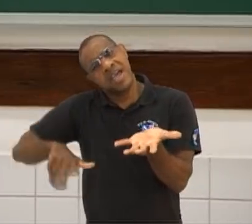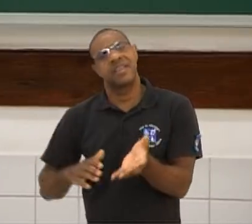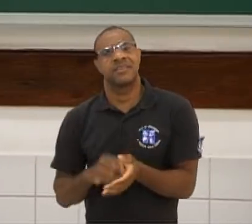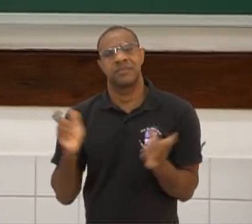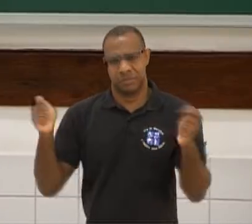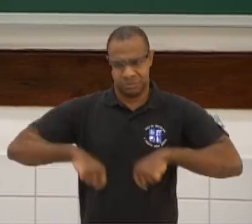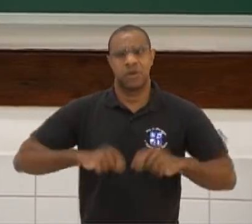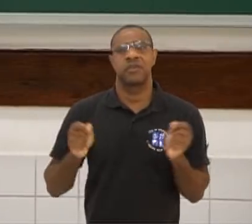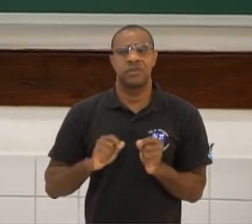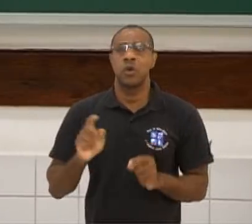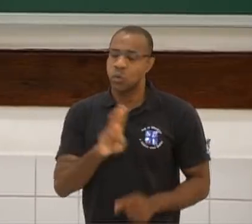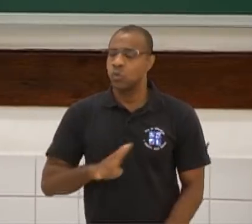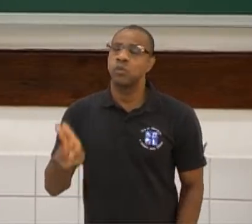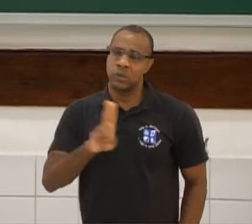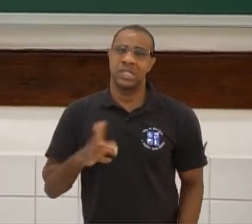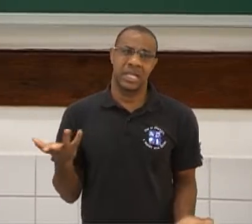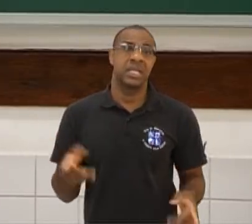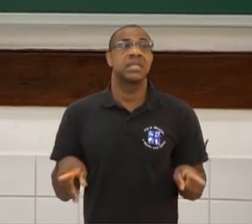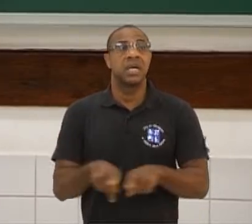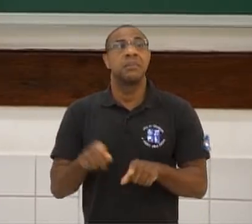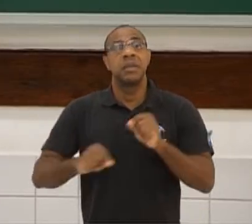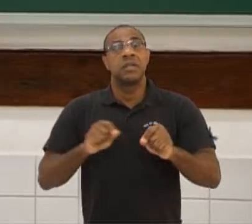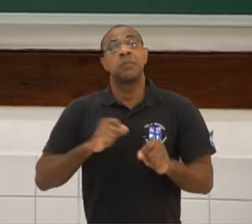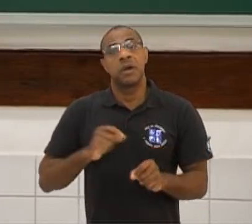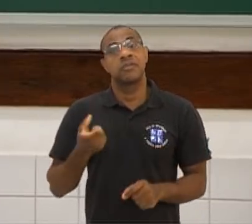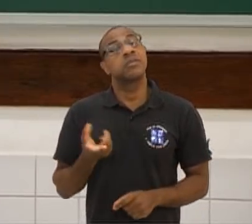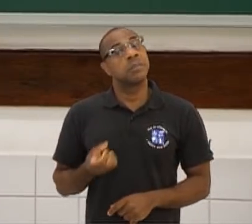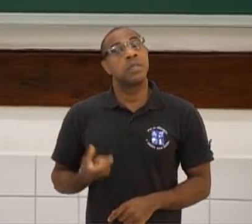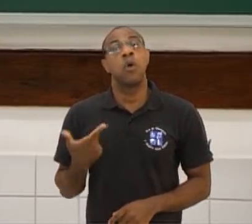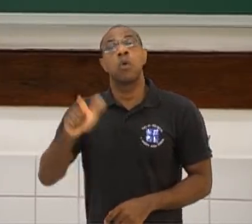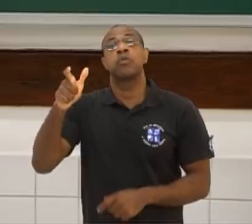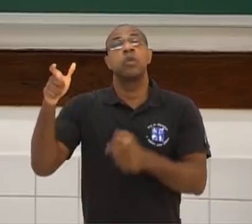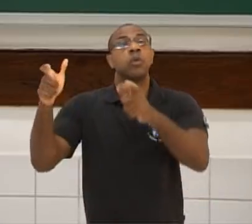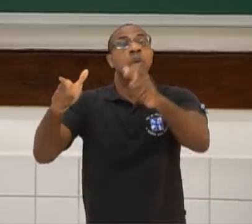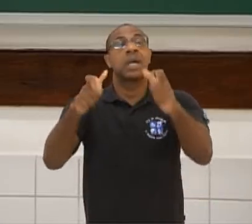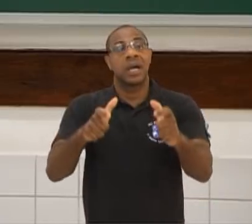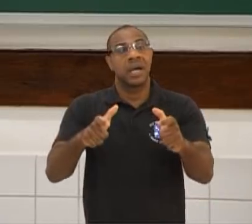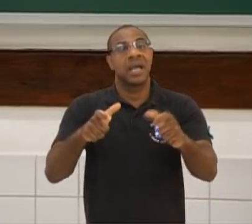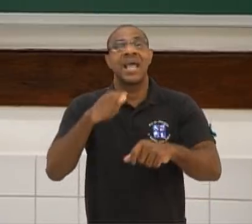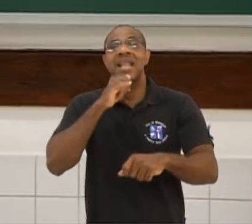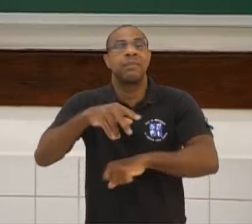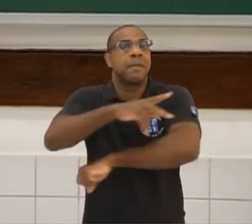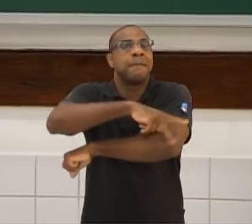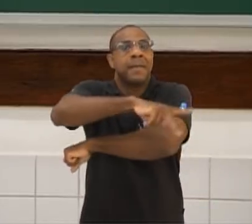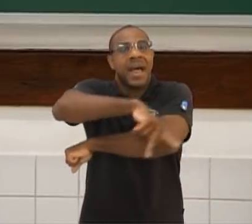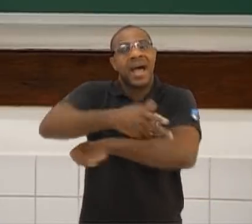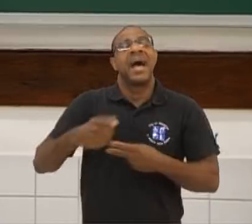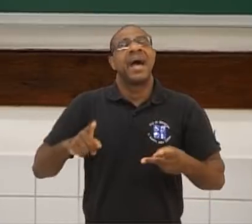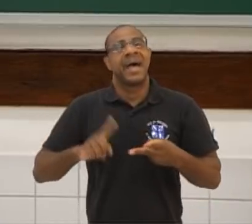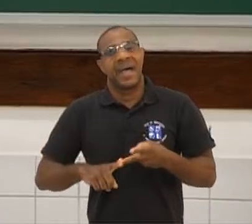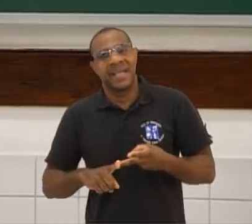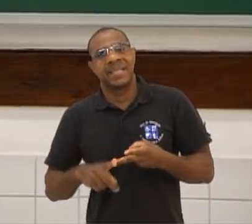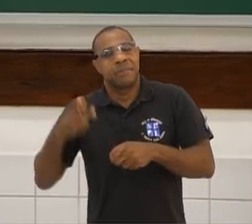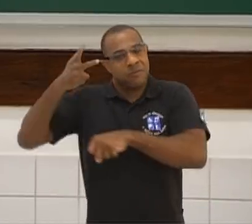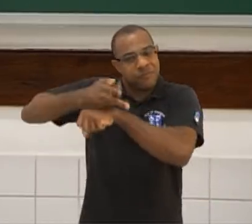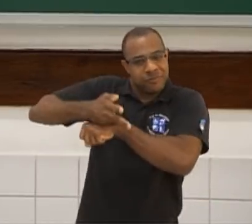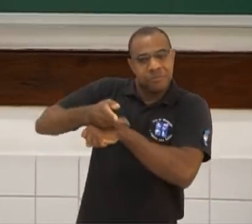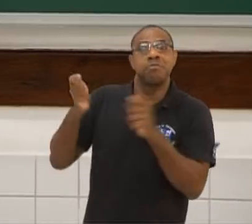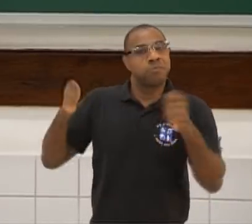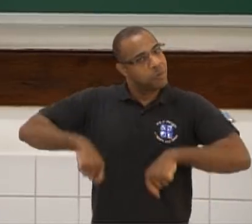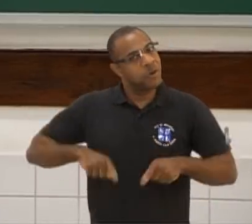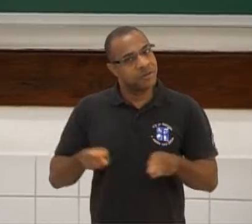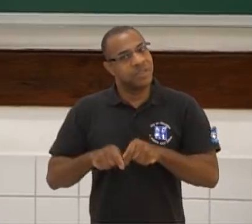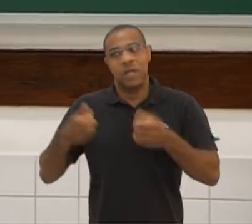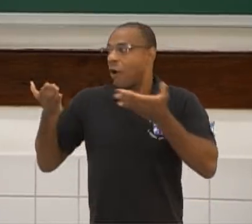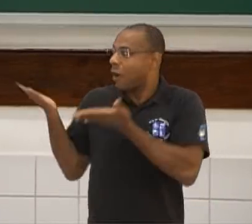pode usar, né? E também você pode ir para alguns lugares. Se você quiser ir numa praça também para fazer esse vídeo, né?